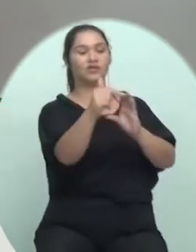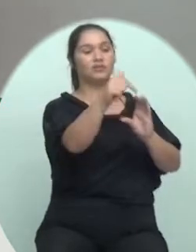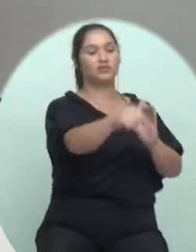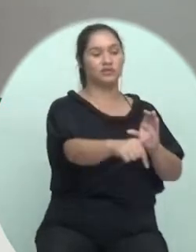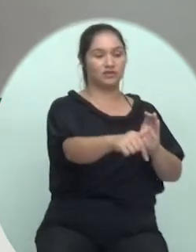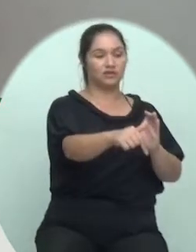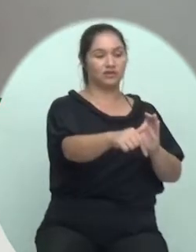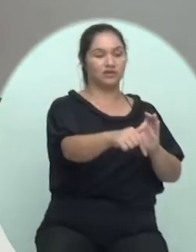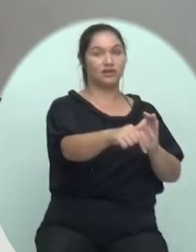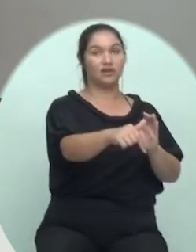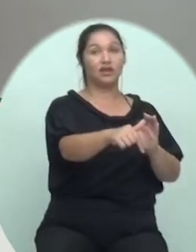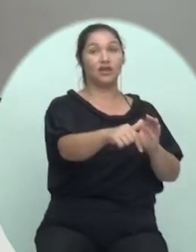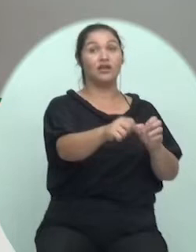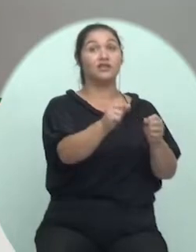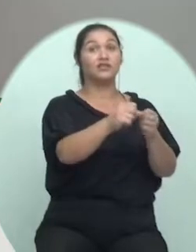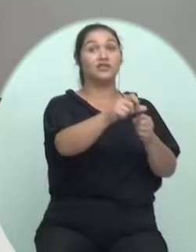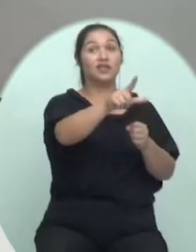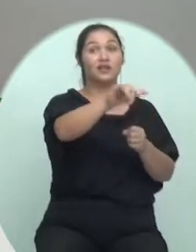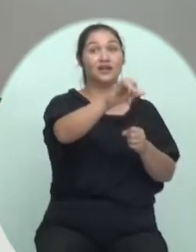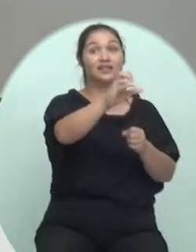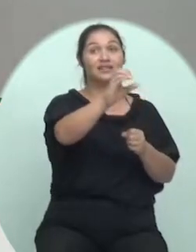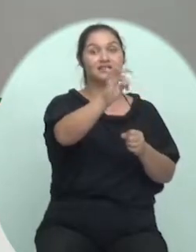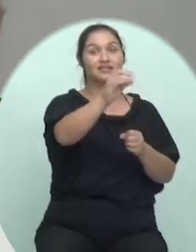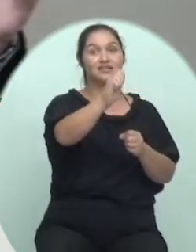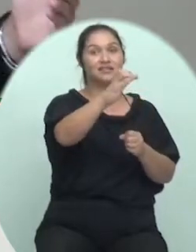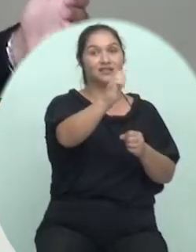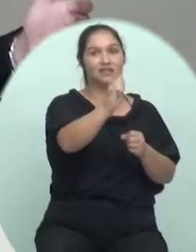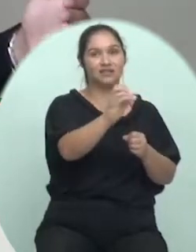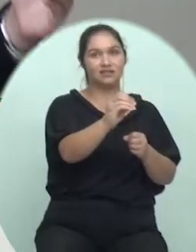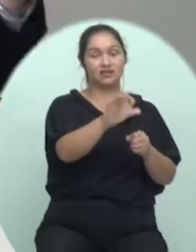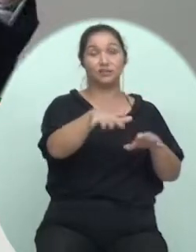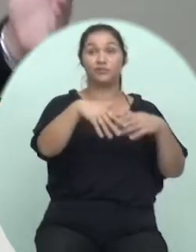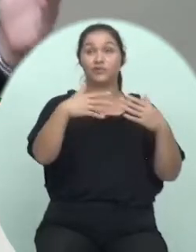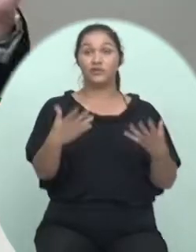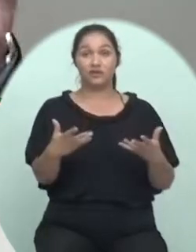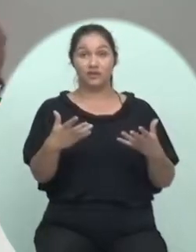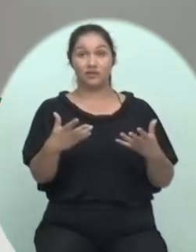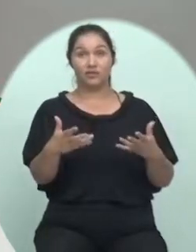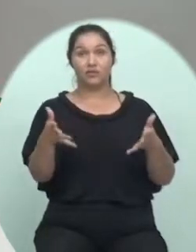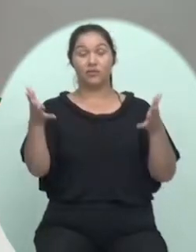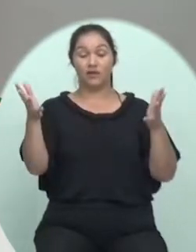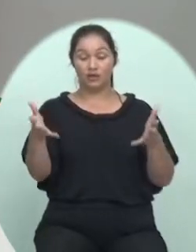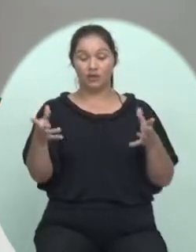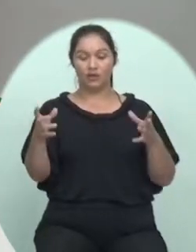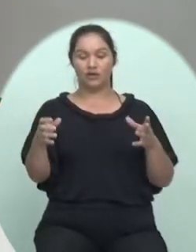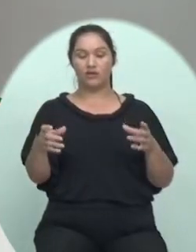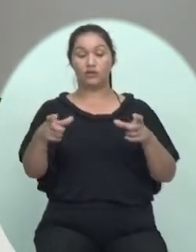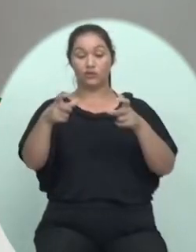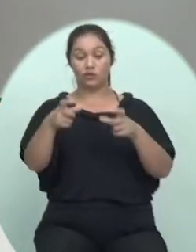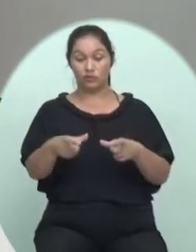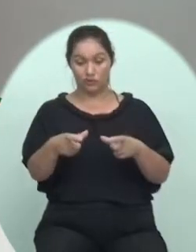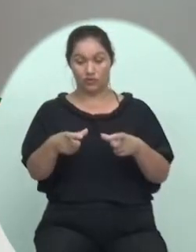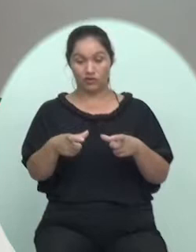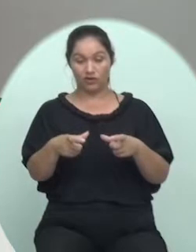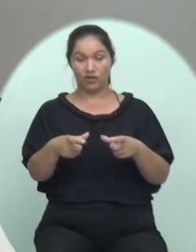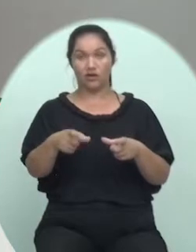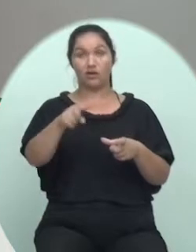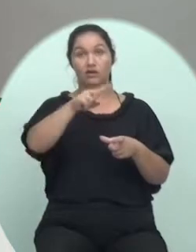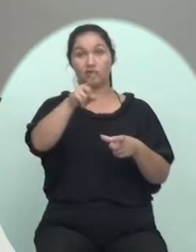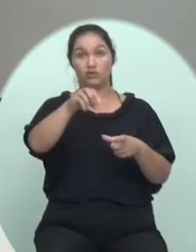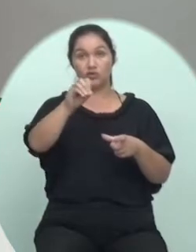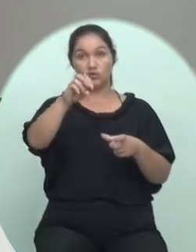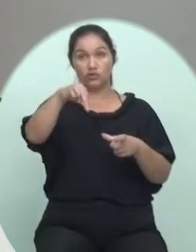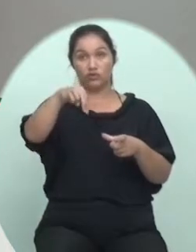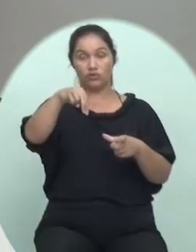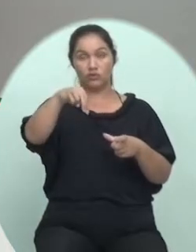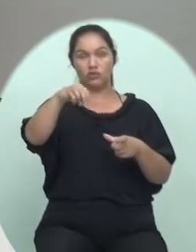um edital de licitações para que lá no espaço do Centro de Controle de Zoonoses atuasse um Núcleo de Bem-Estar Animal.